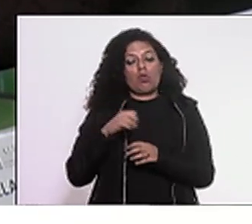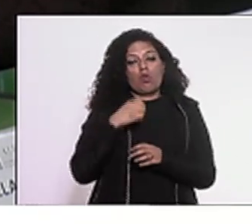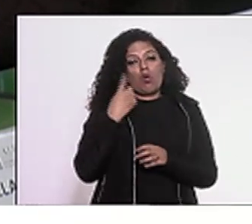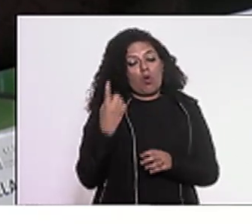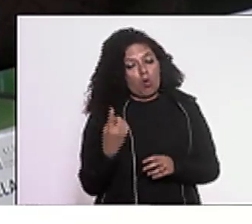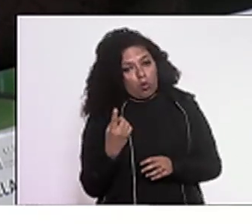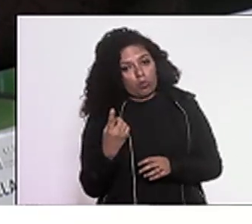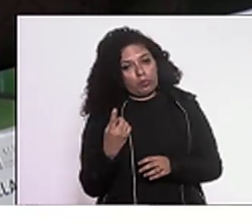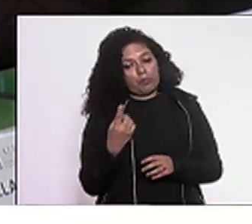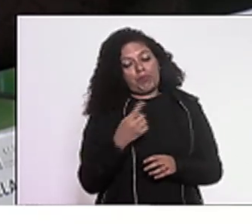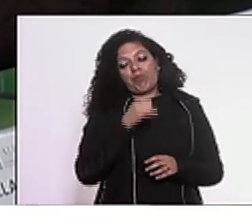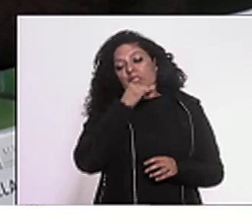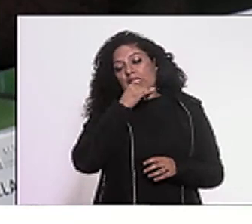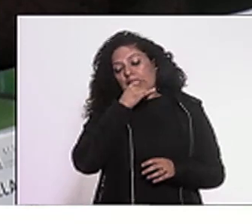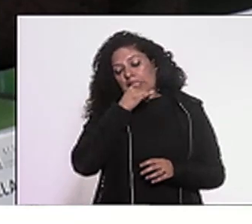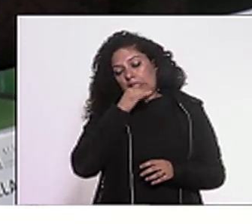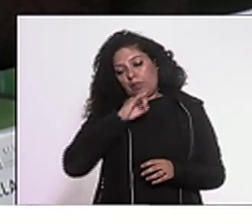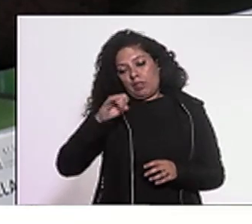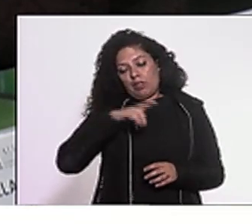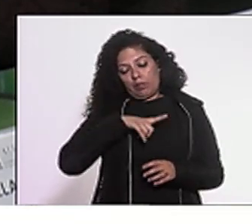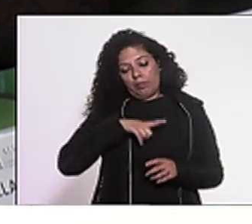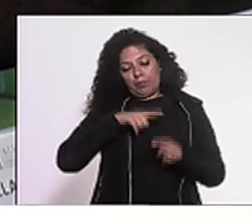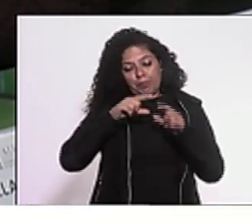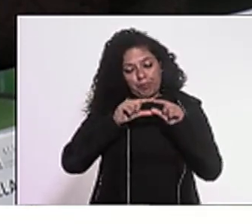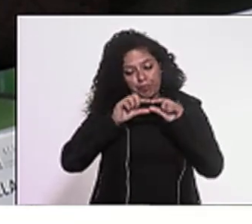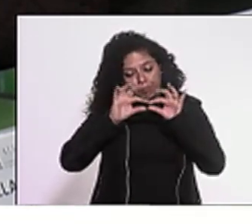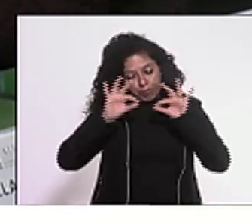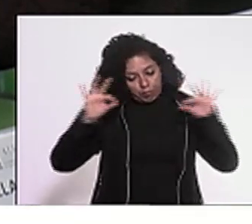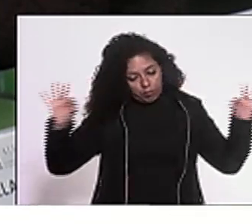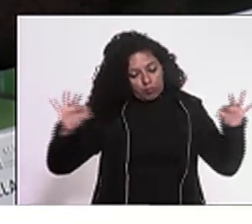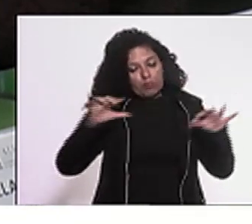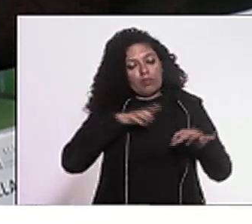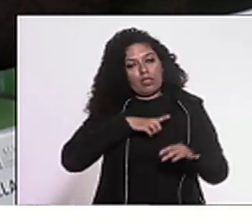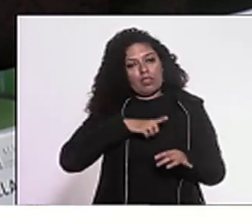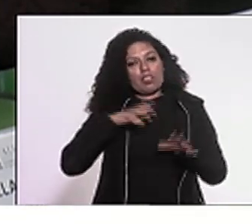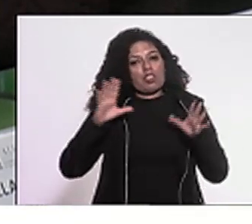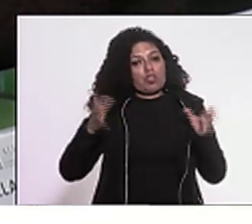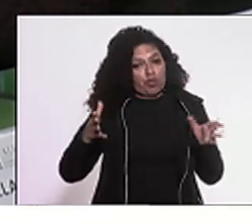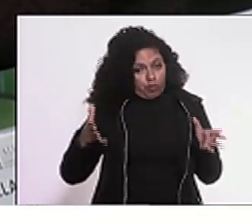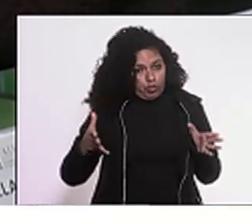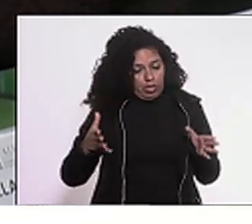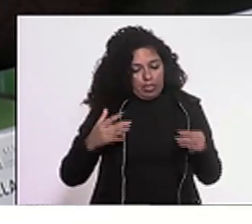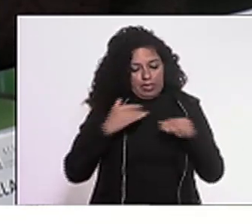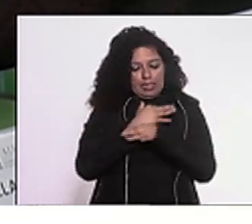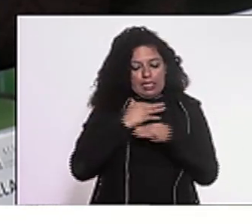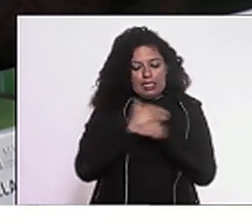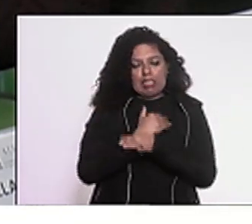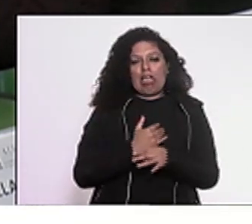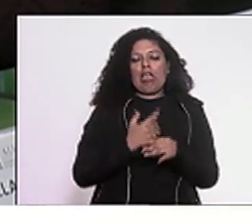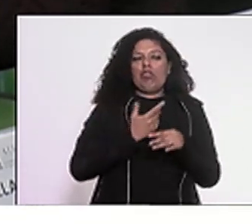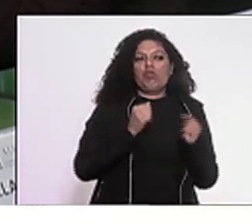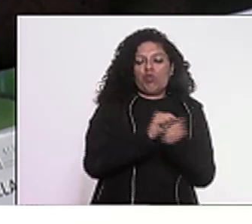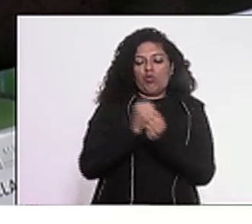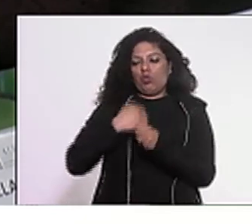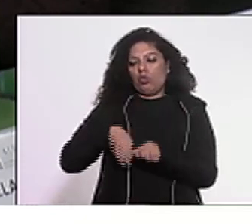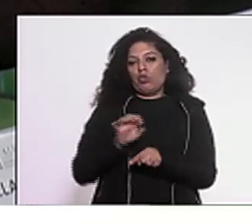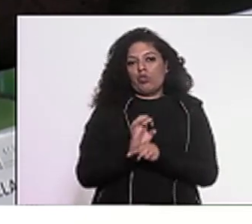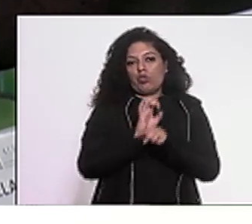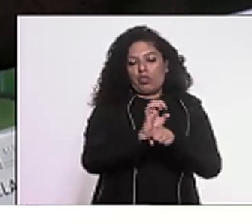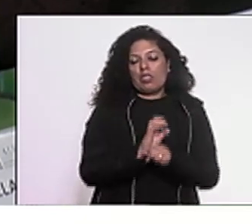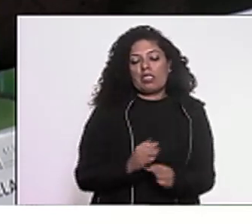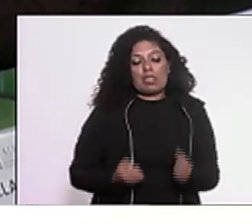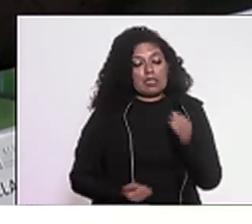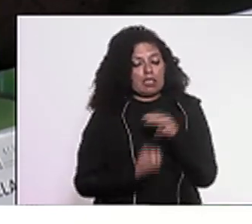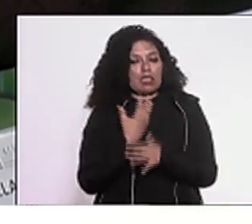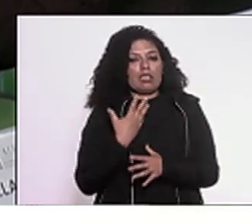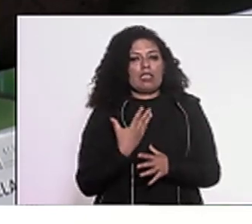já existe esses serviços de atendimento, onde os municípios e estados já oferecem esse serviço, e criar uma rede